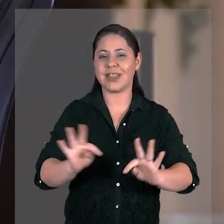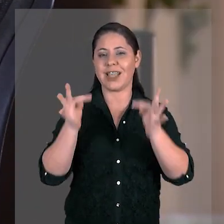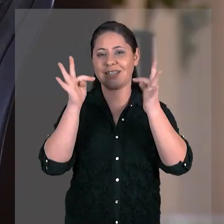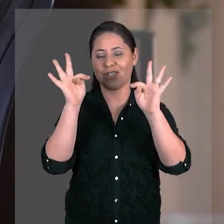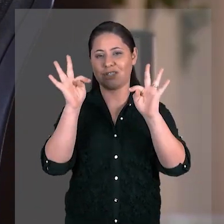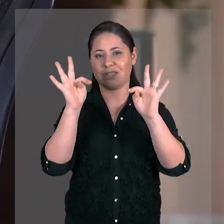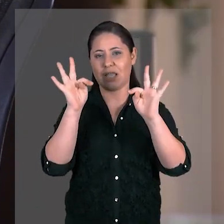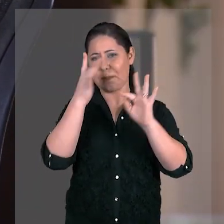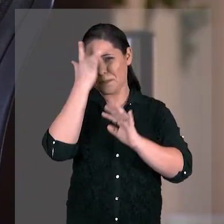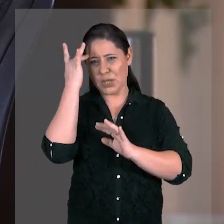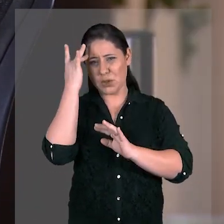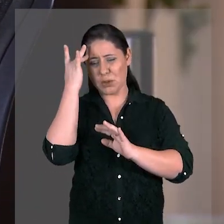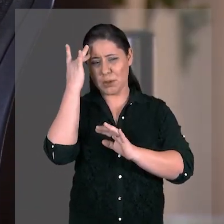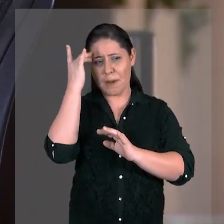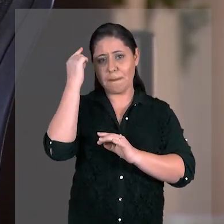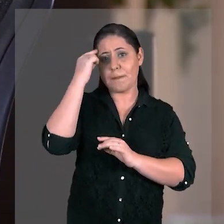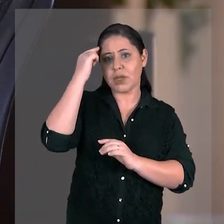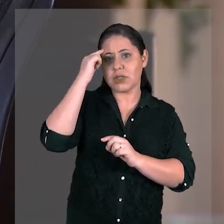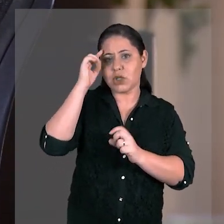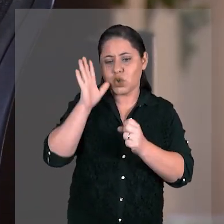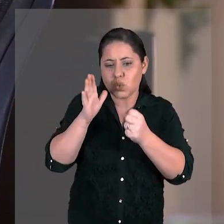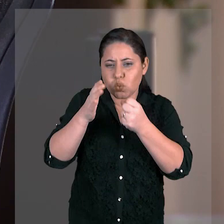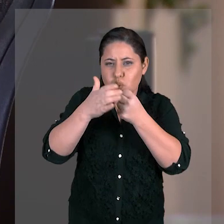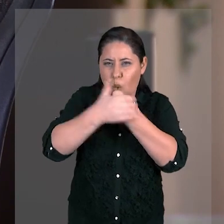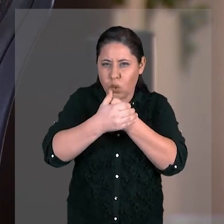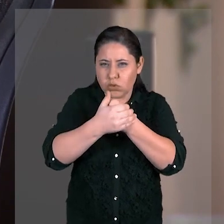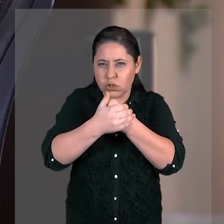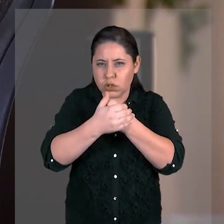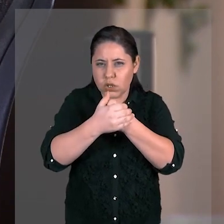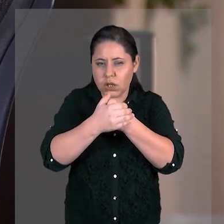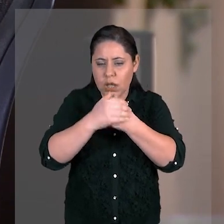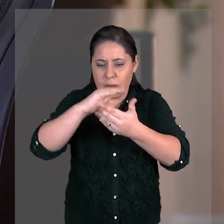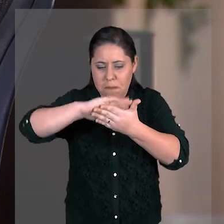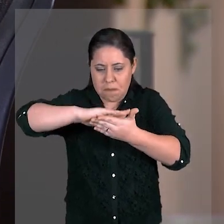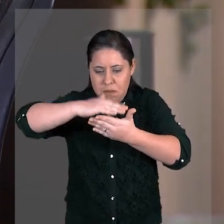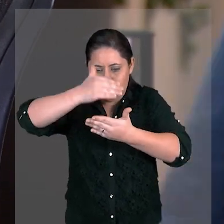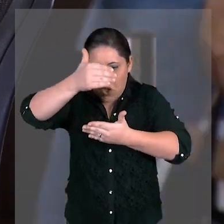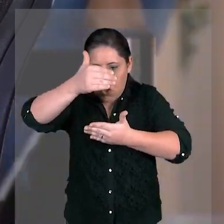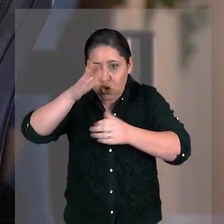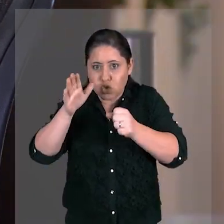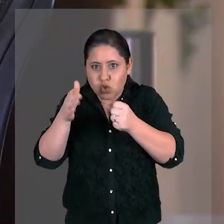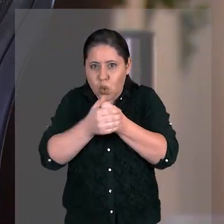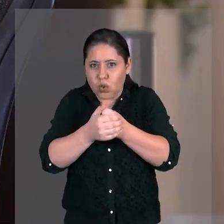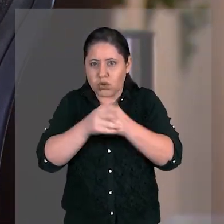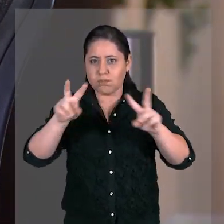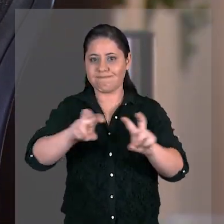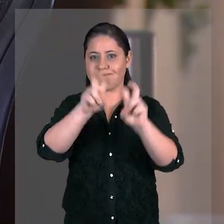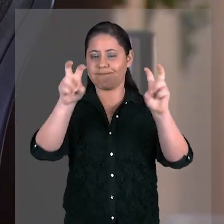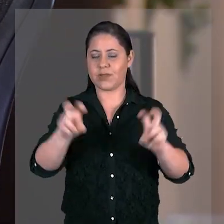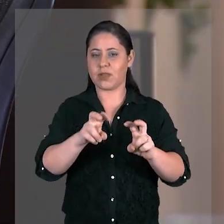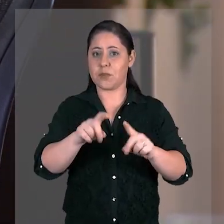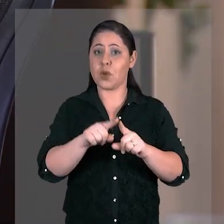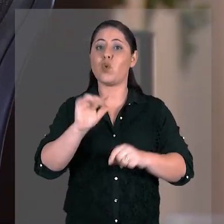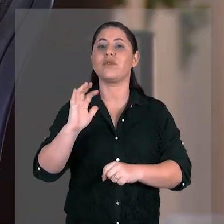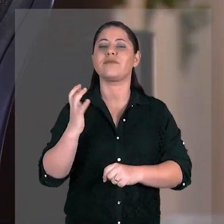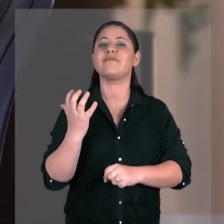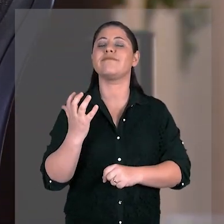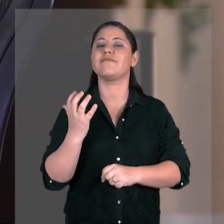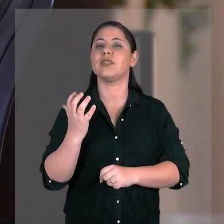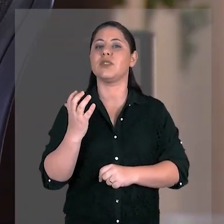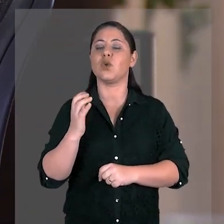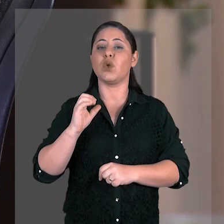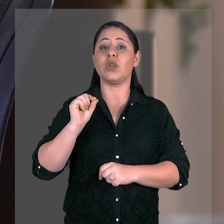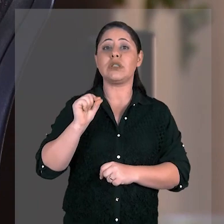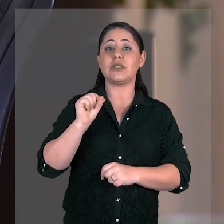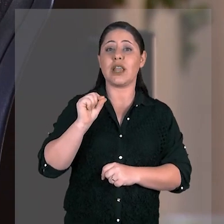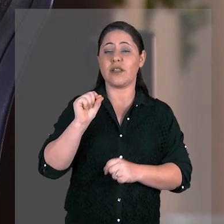as pessoas acham que estão blindadas por estarem atrás de um computador ou um dispositivo eletrônico. O que acontece com